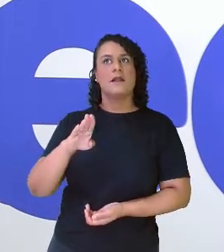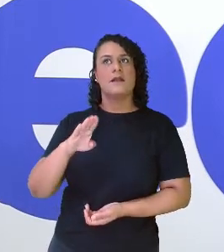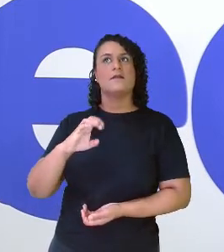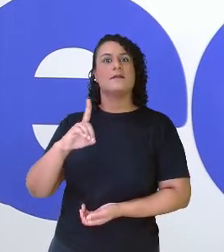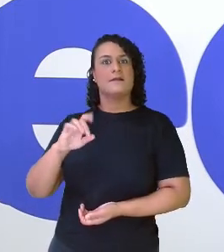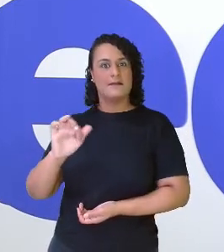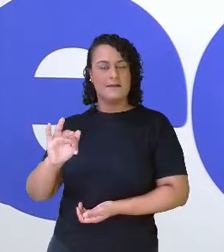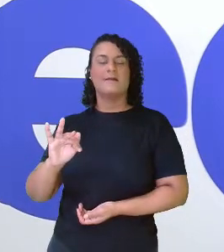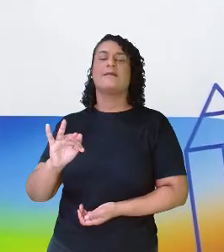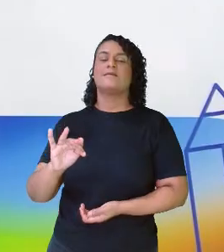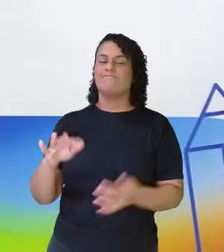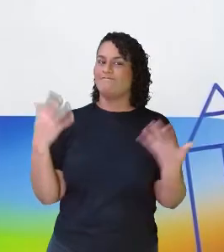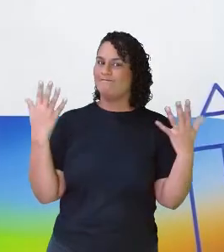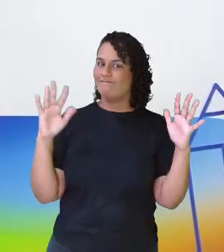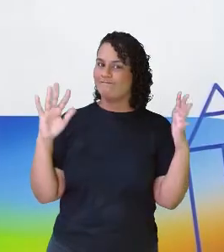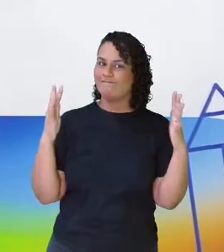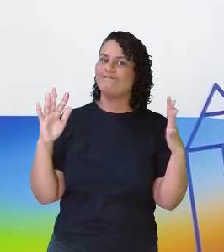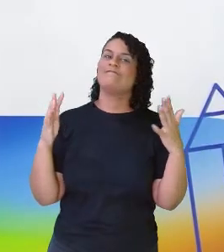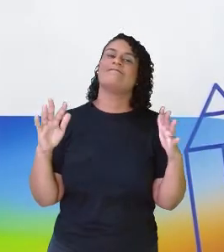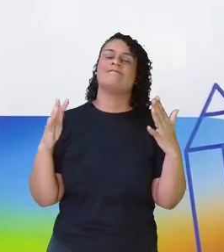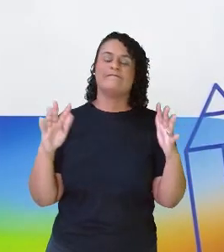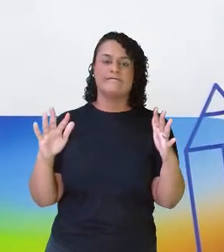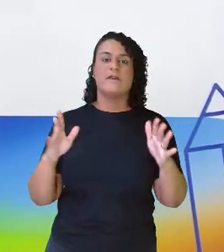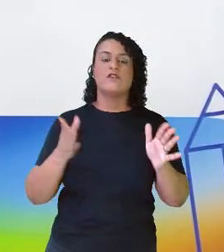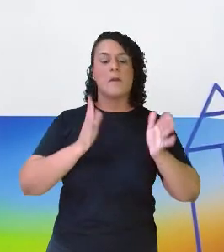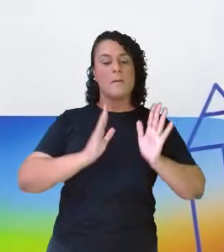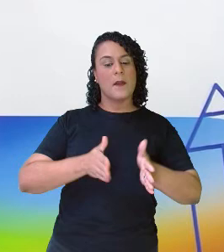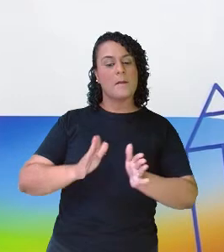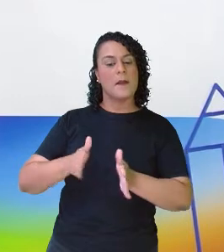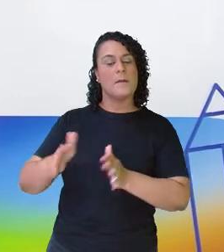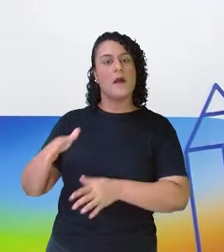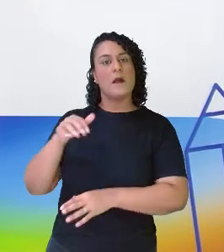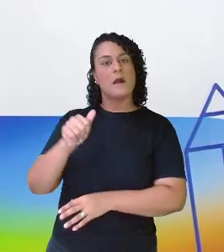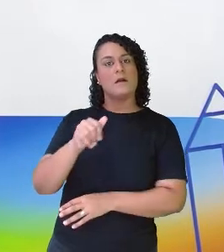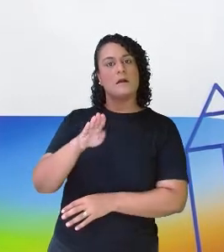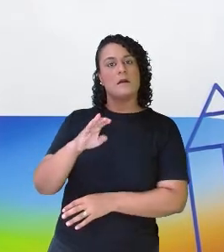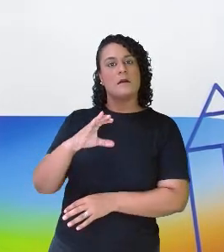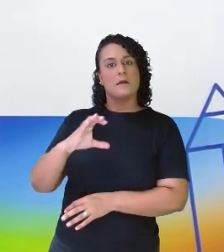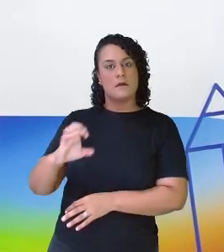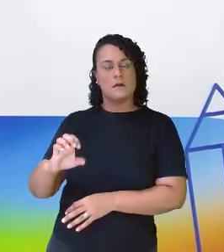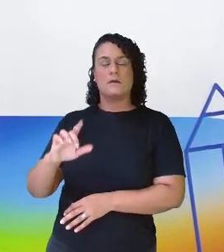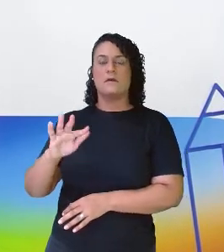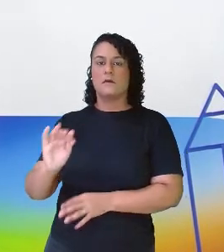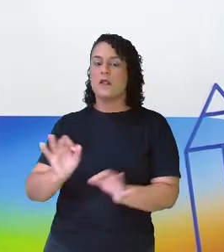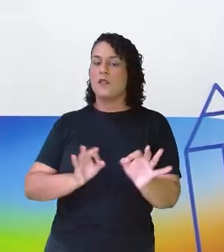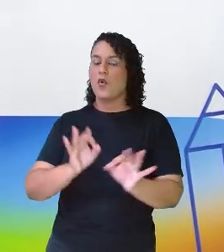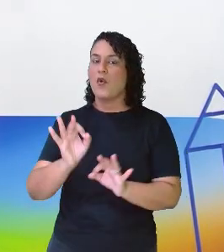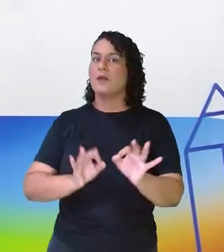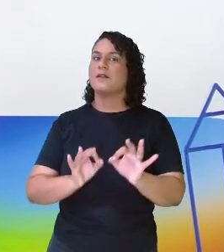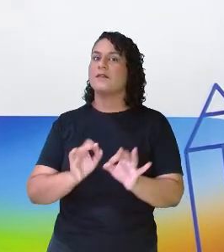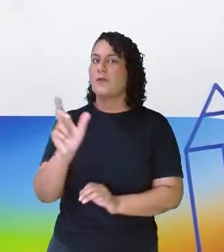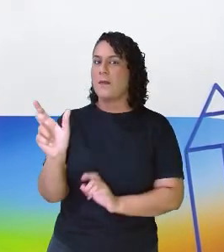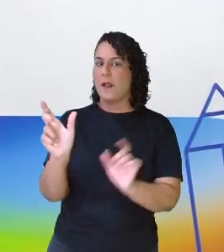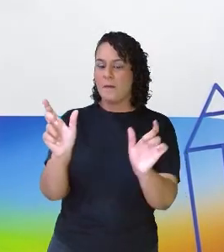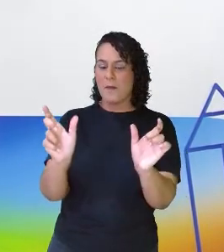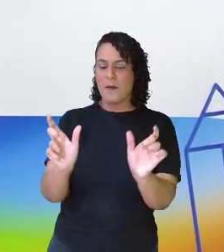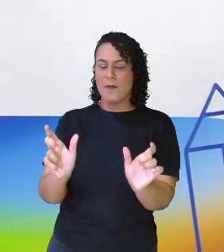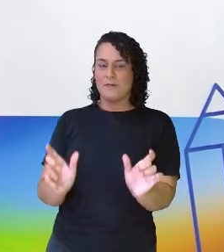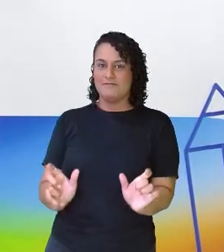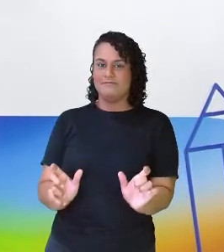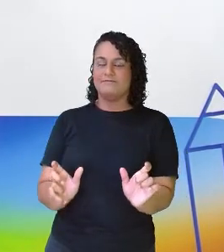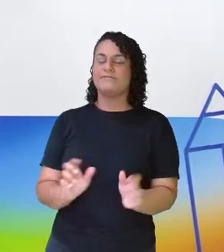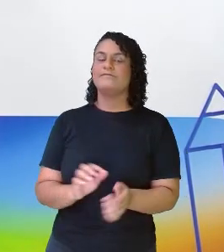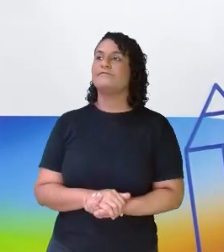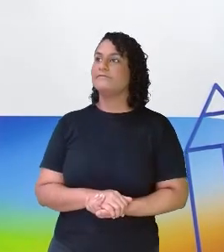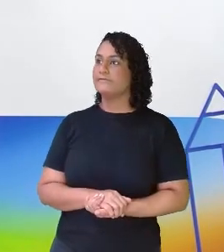bem, Ana, é a ordem do alfabeto. Então, a gente vai seguir na ordem alfabética da classificação, na organização dessas palavras. E aqui, ó,